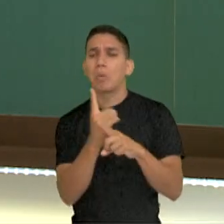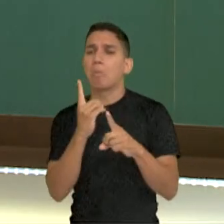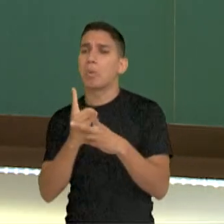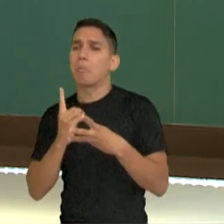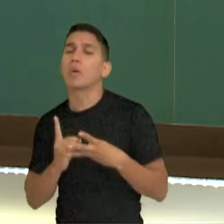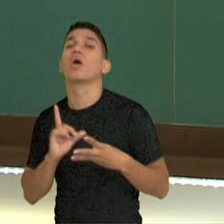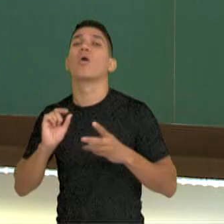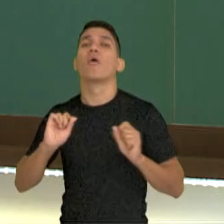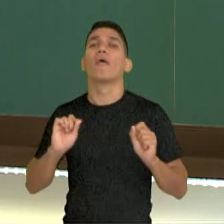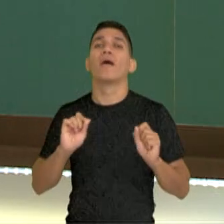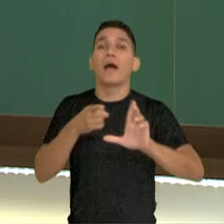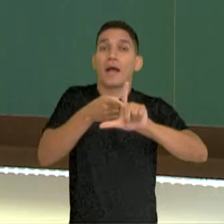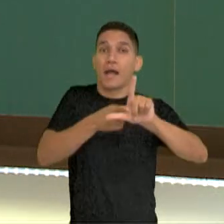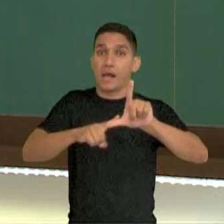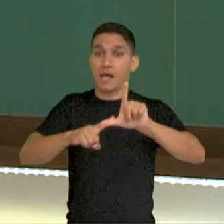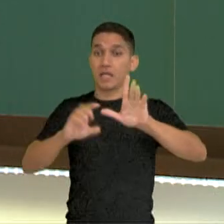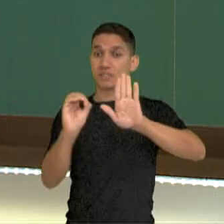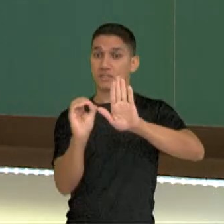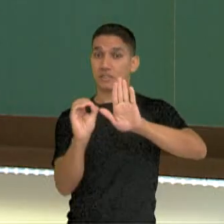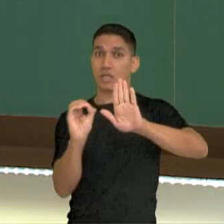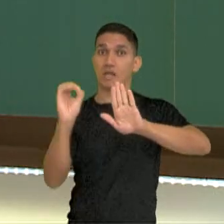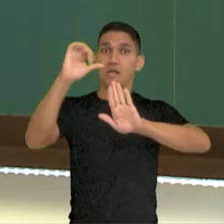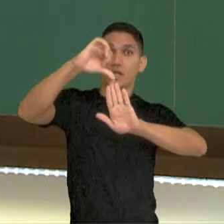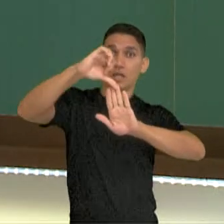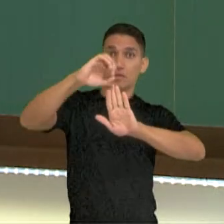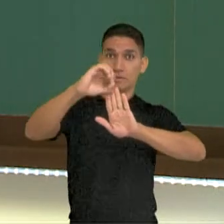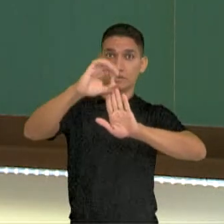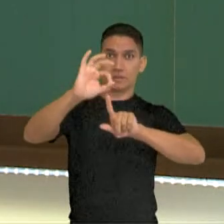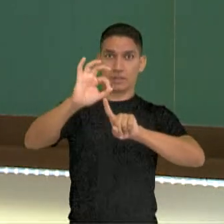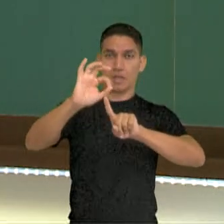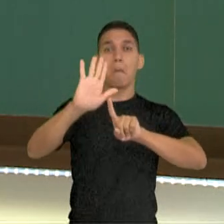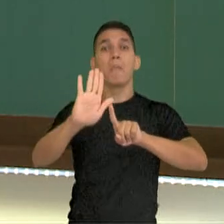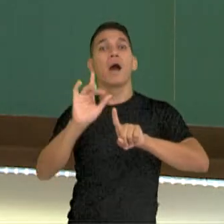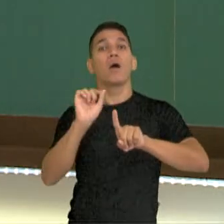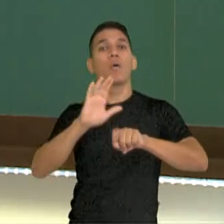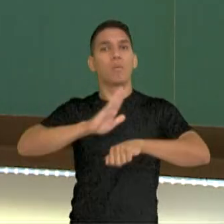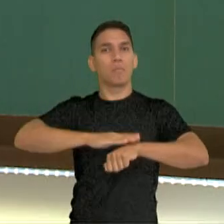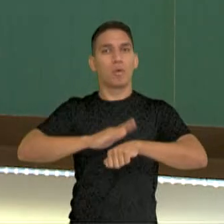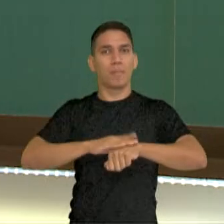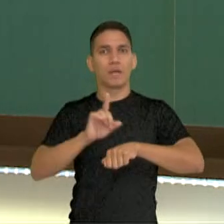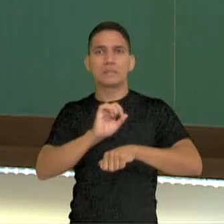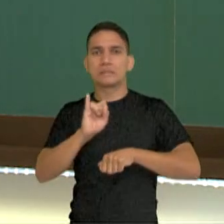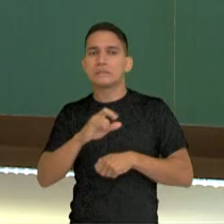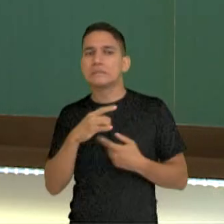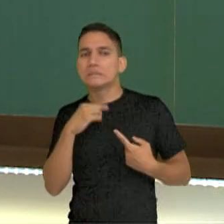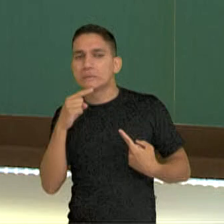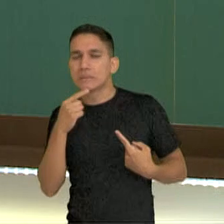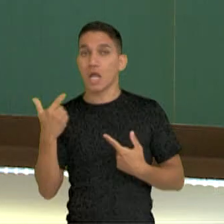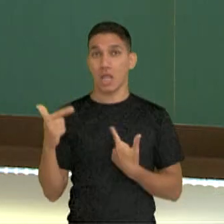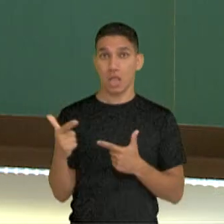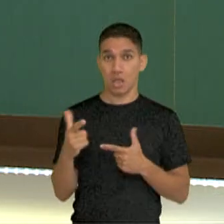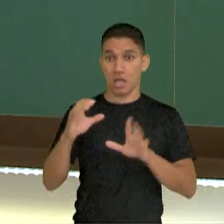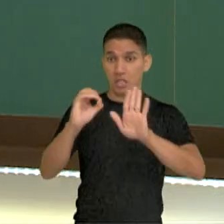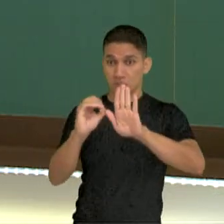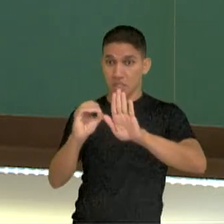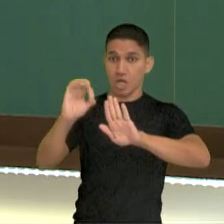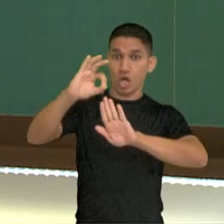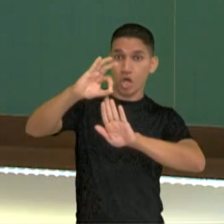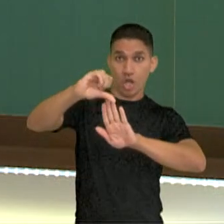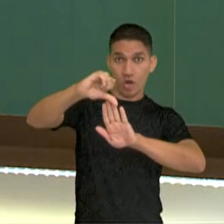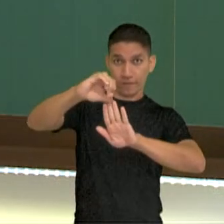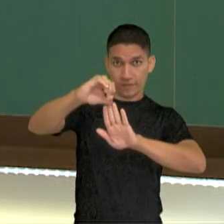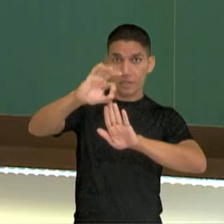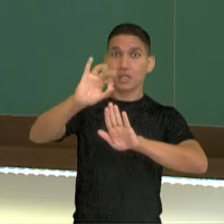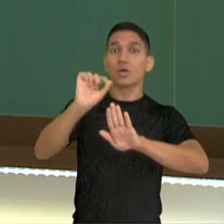temos para ângulos que vão de 0 até 90 graus. Mas, quando você não tem ângulos de 0 a 90, você tem ângulos